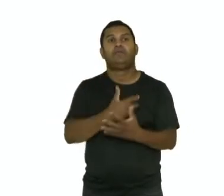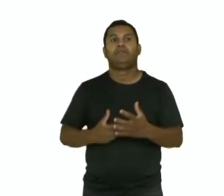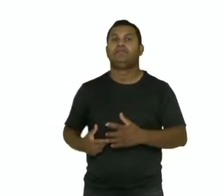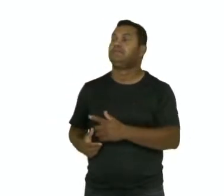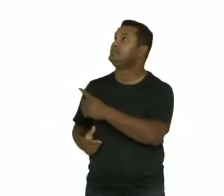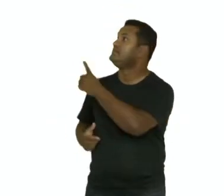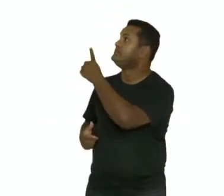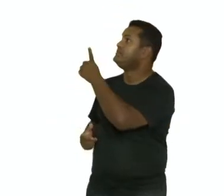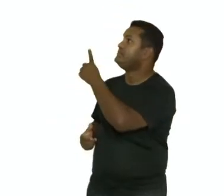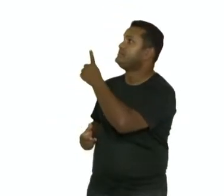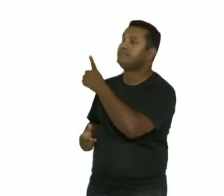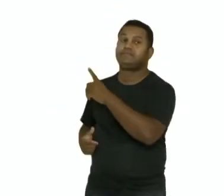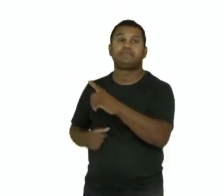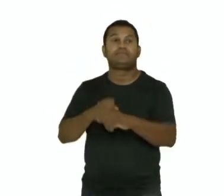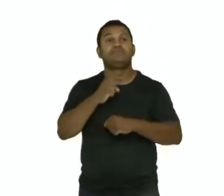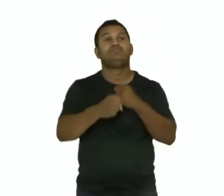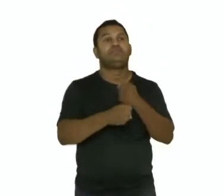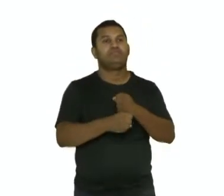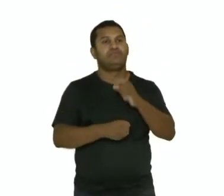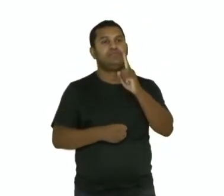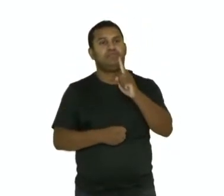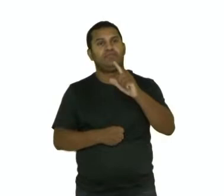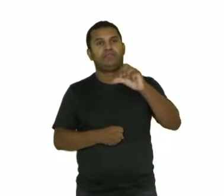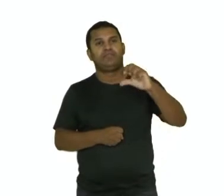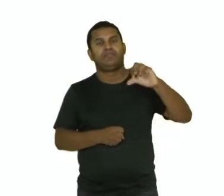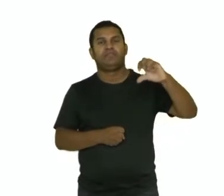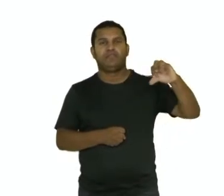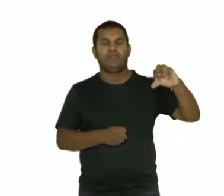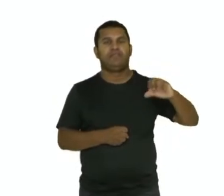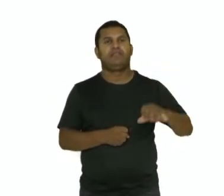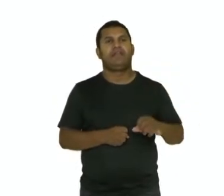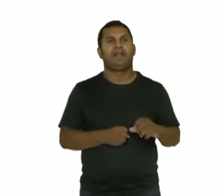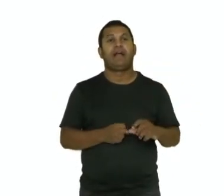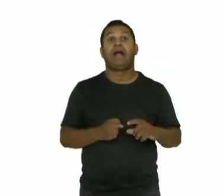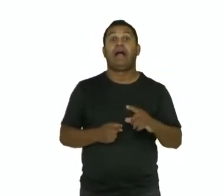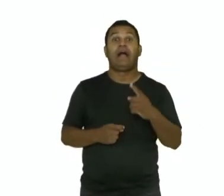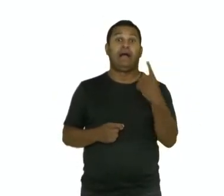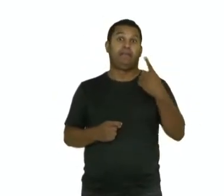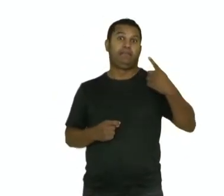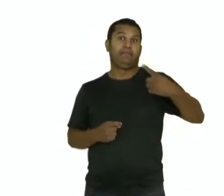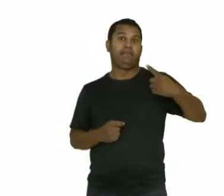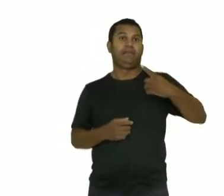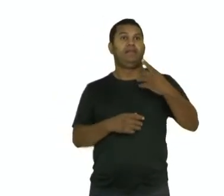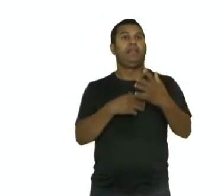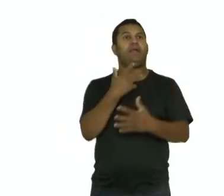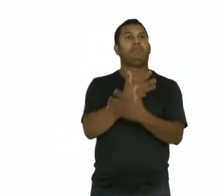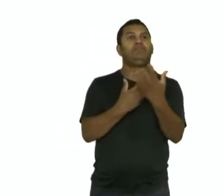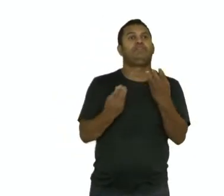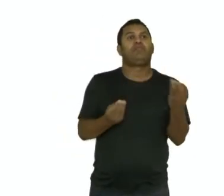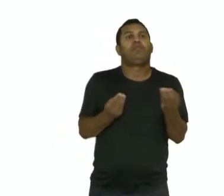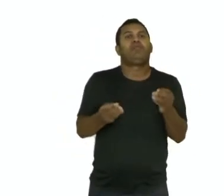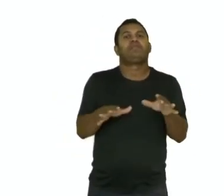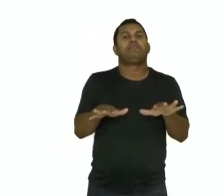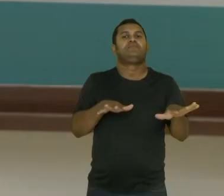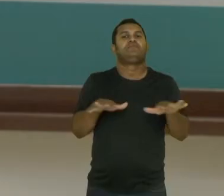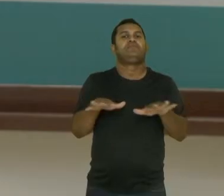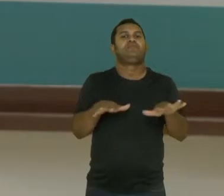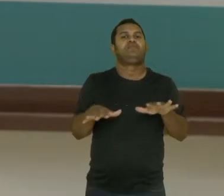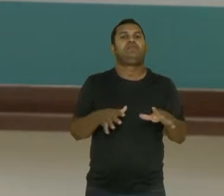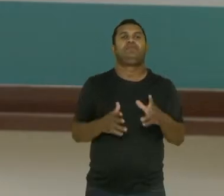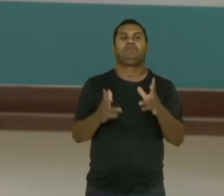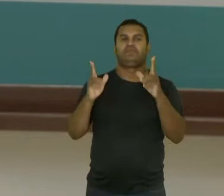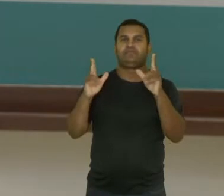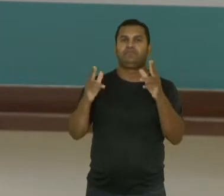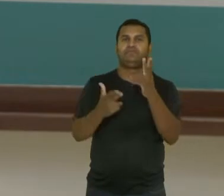em 1999. Nós temos uma amostra de como pode ser dançado esse mambo aqui de uma